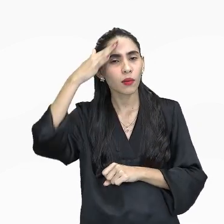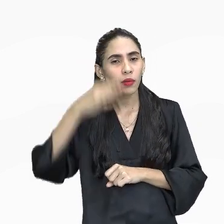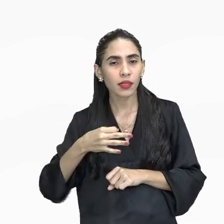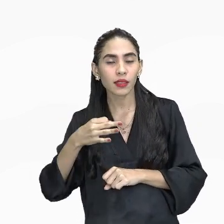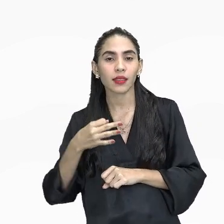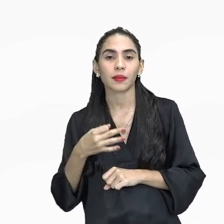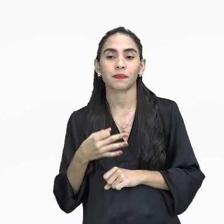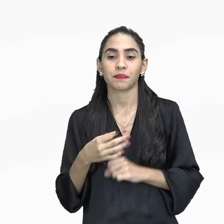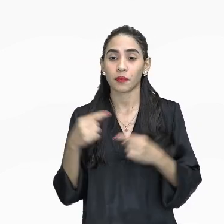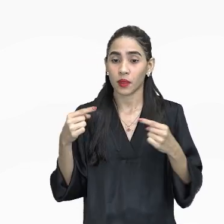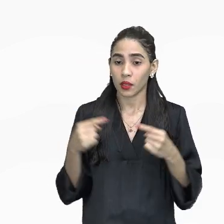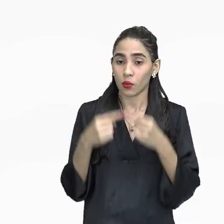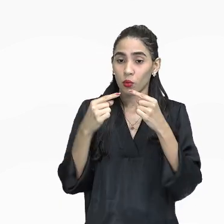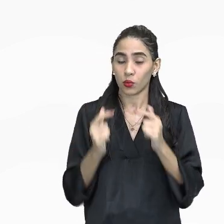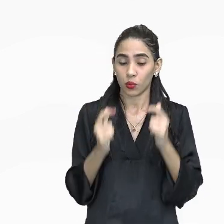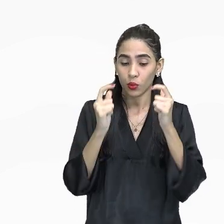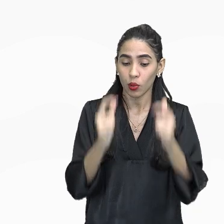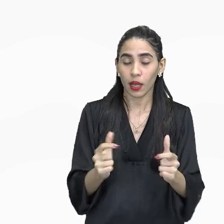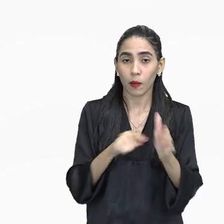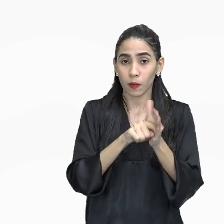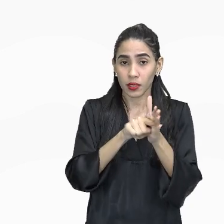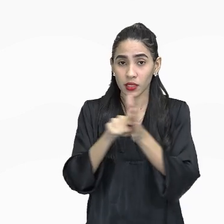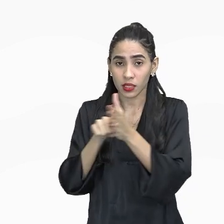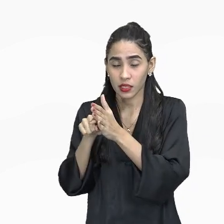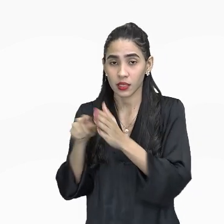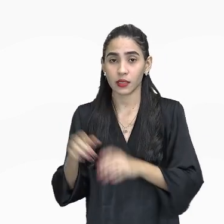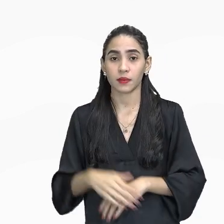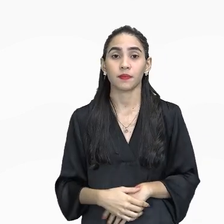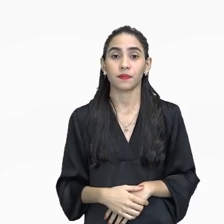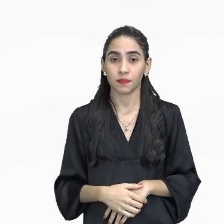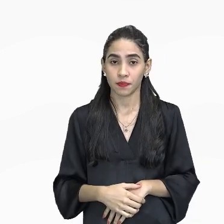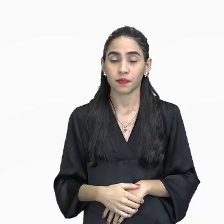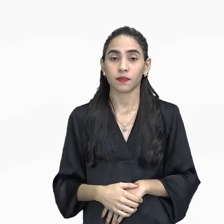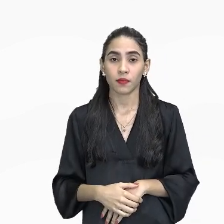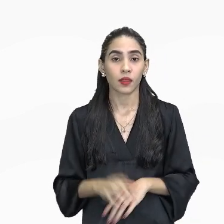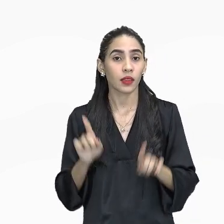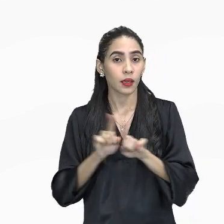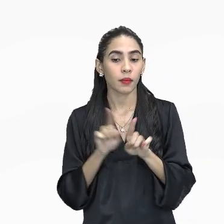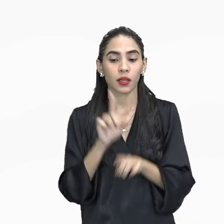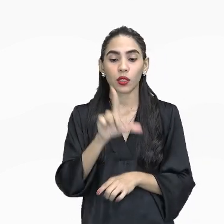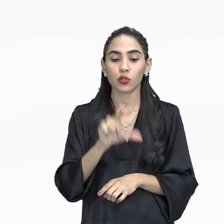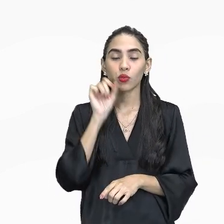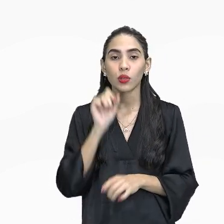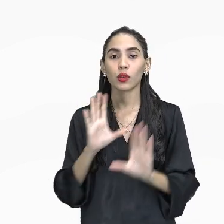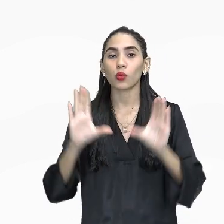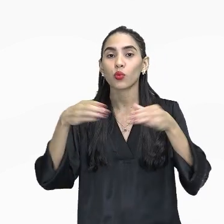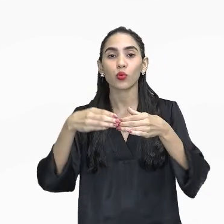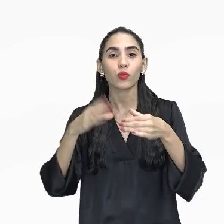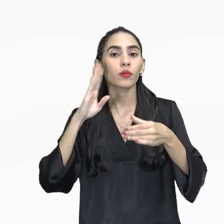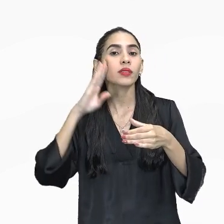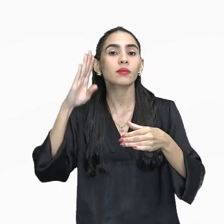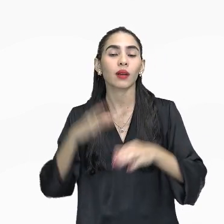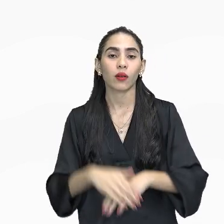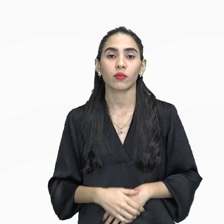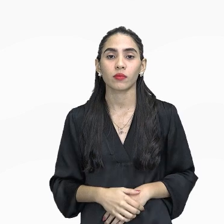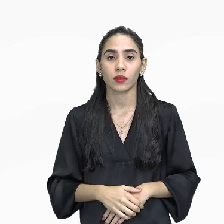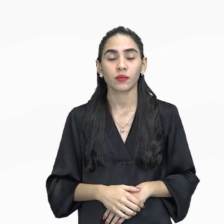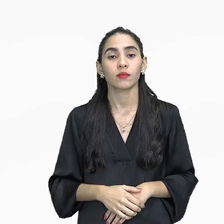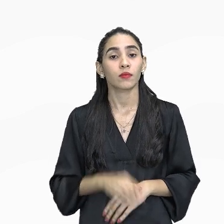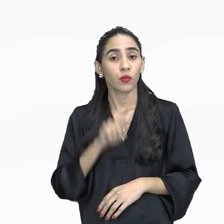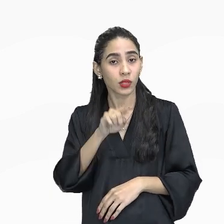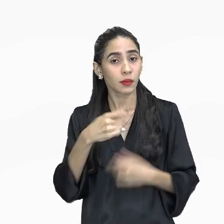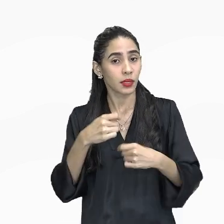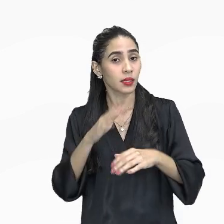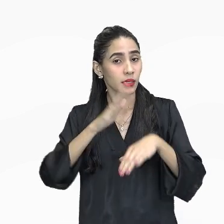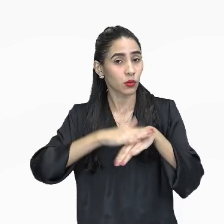de acordo com o local da pesquisa. Exatamente. Também vai escolher o público-alvo que você vai elaborar